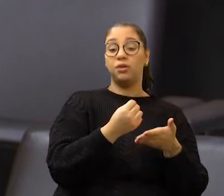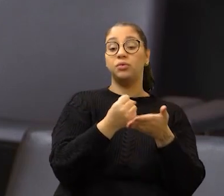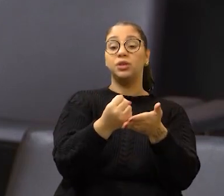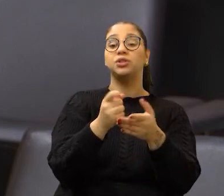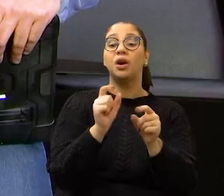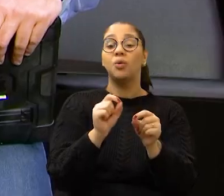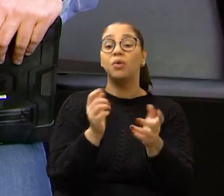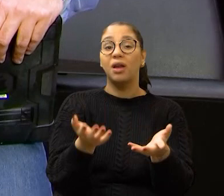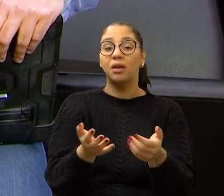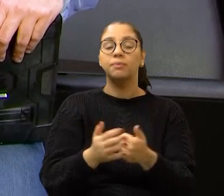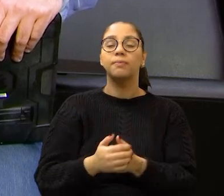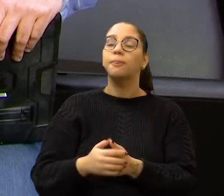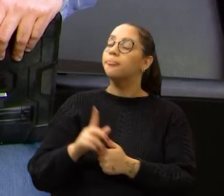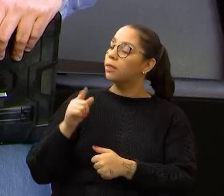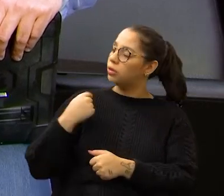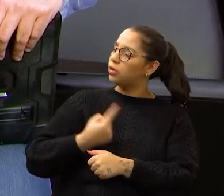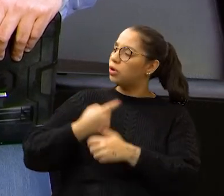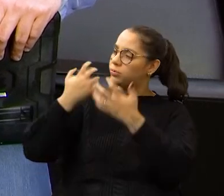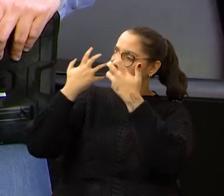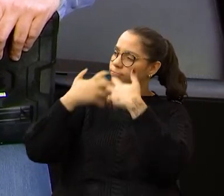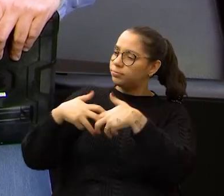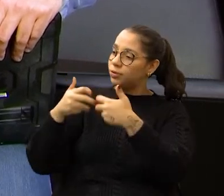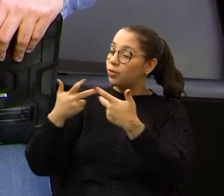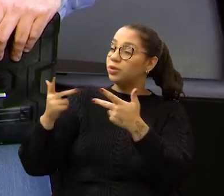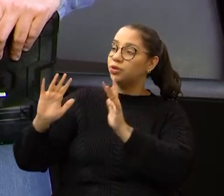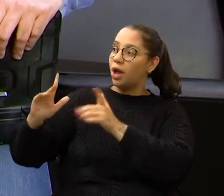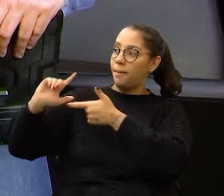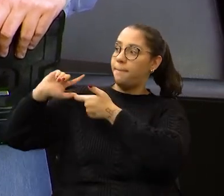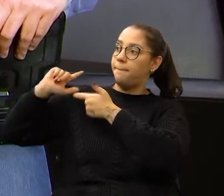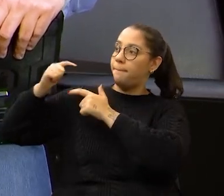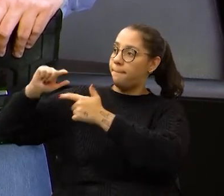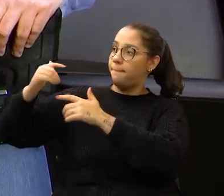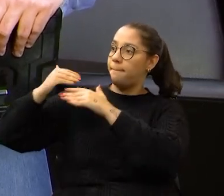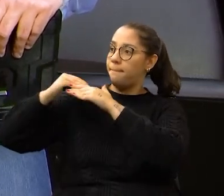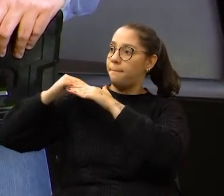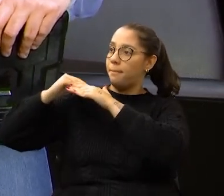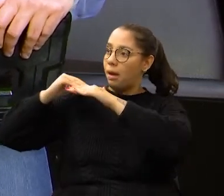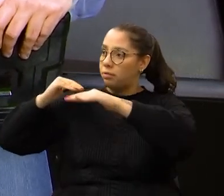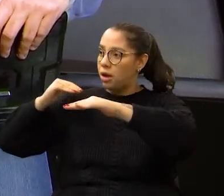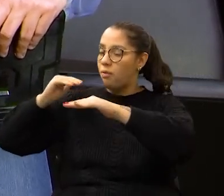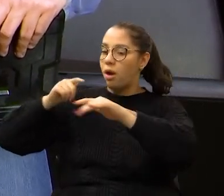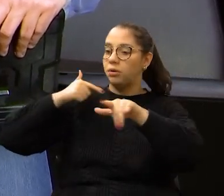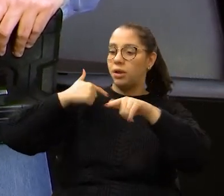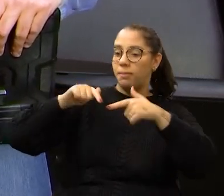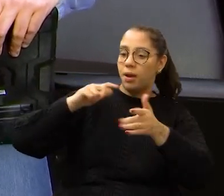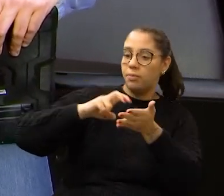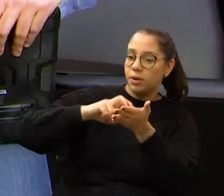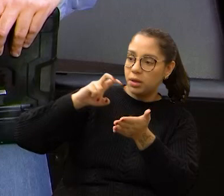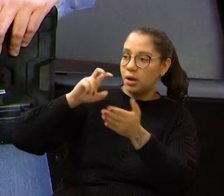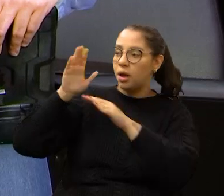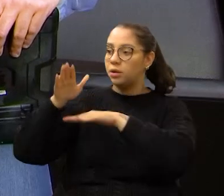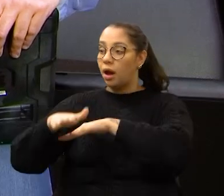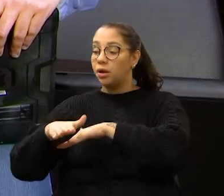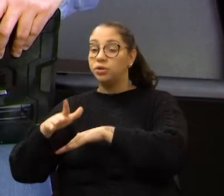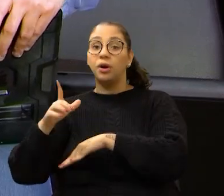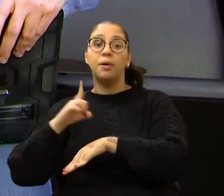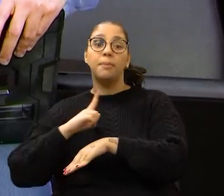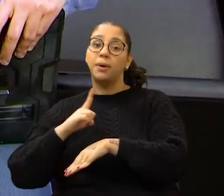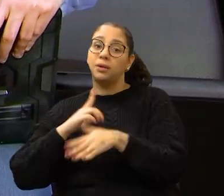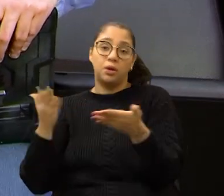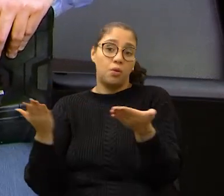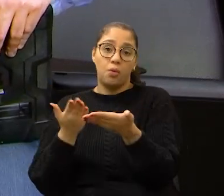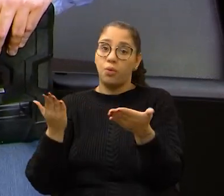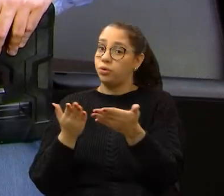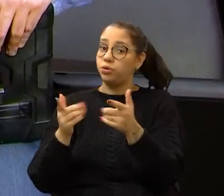deixar. Então, assim, a gente pensa muito no convencional, no padrão, né? Trabalha de manhã à tarde. Só que tem